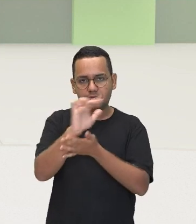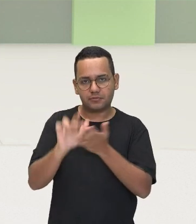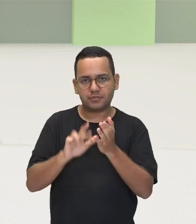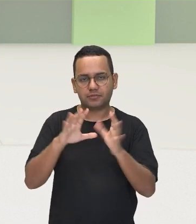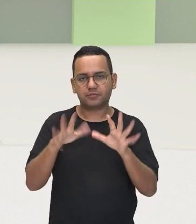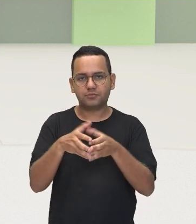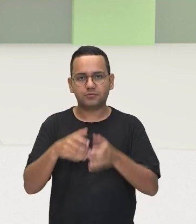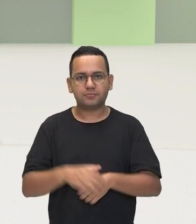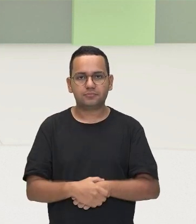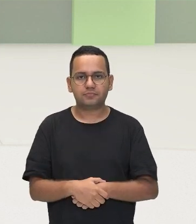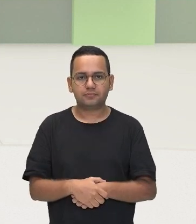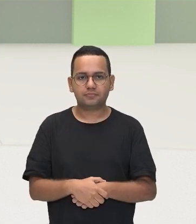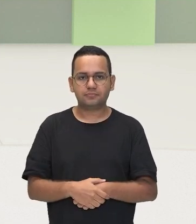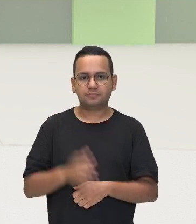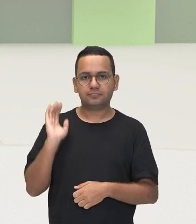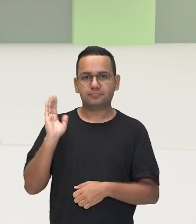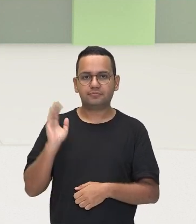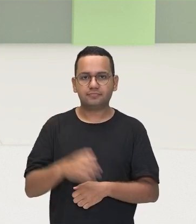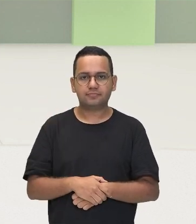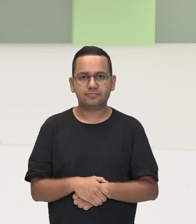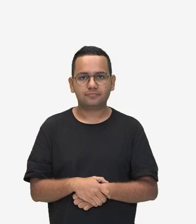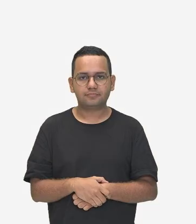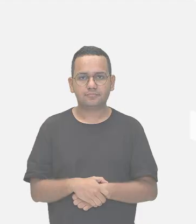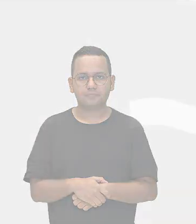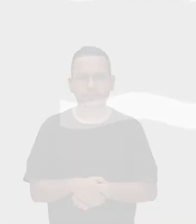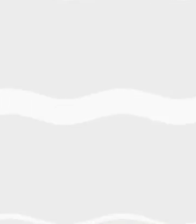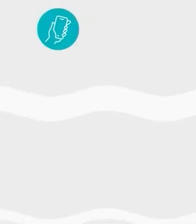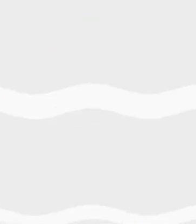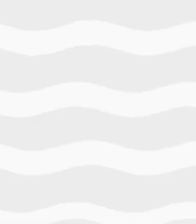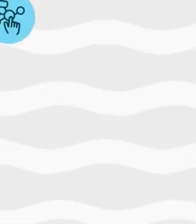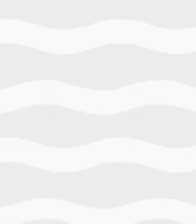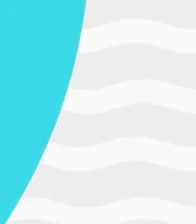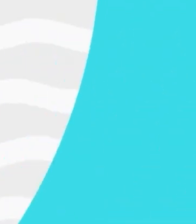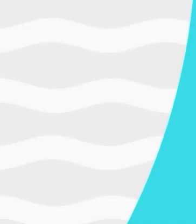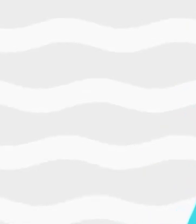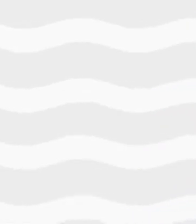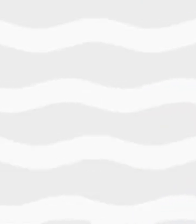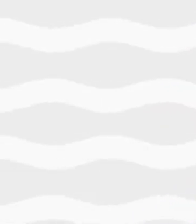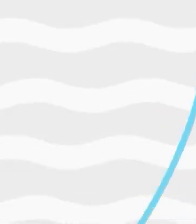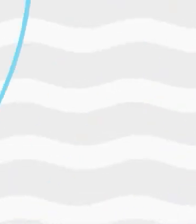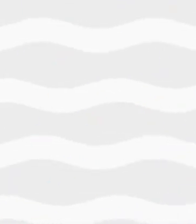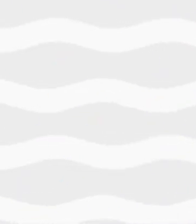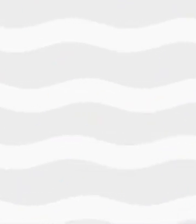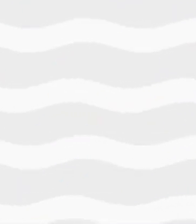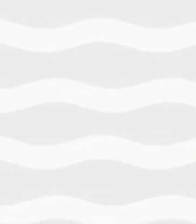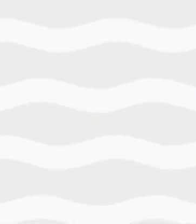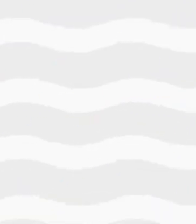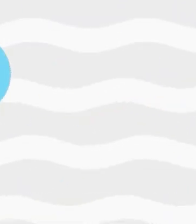espécies. Tchau!